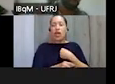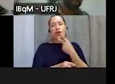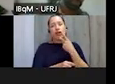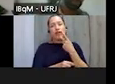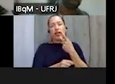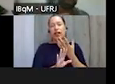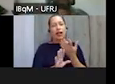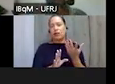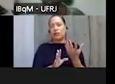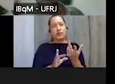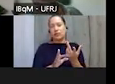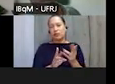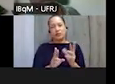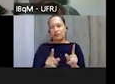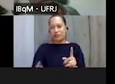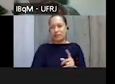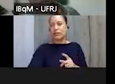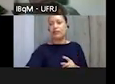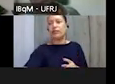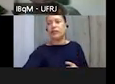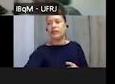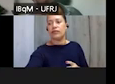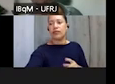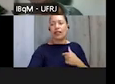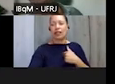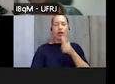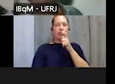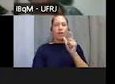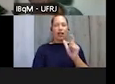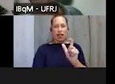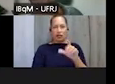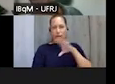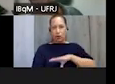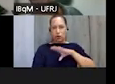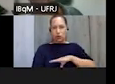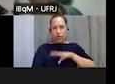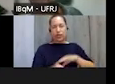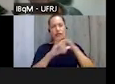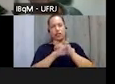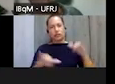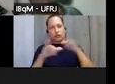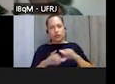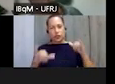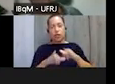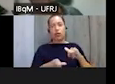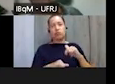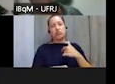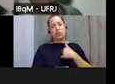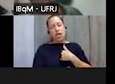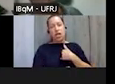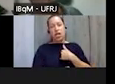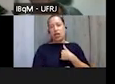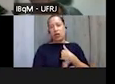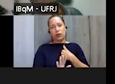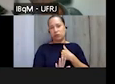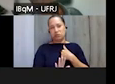anômala. Há uma palavra em português da difusão e da popularização da ciência que eu particularmente não gosto